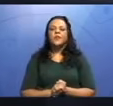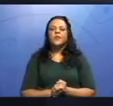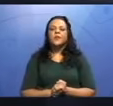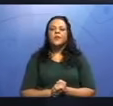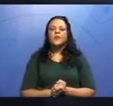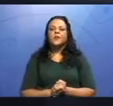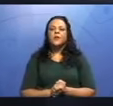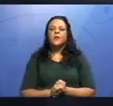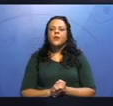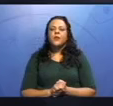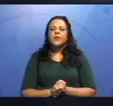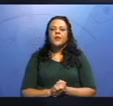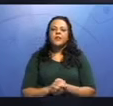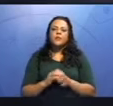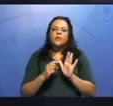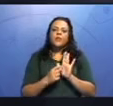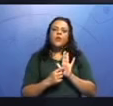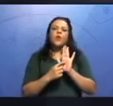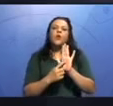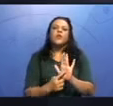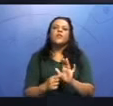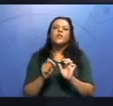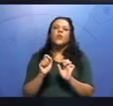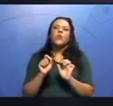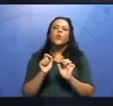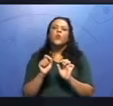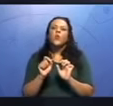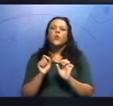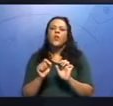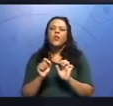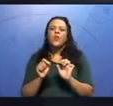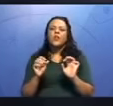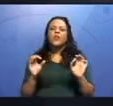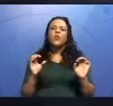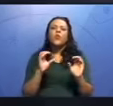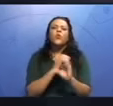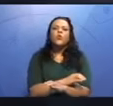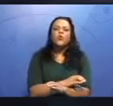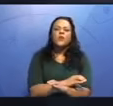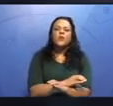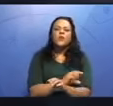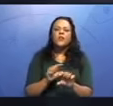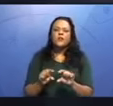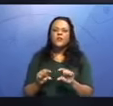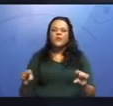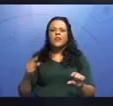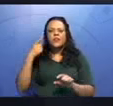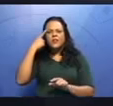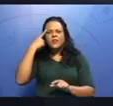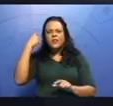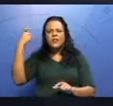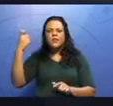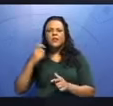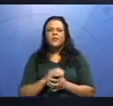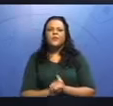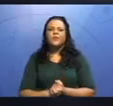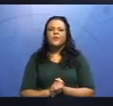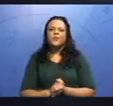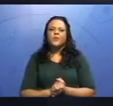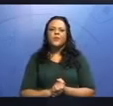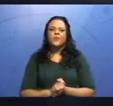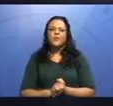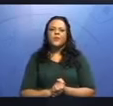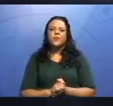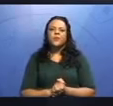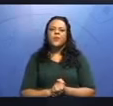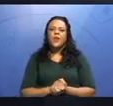a conclusão que se tira de uma ideia ou fato expresso na primeira oração. No exemplo, podemos concluir